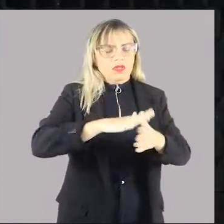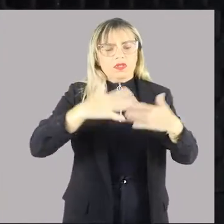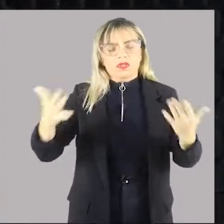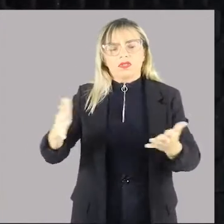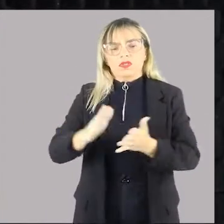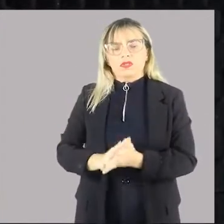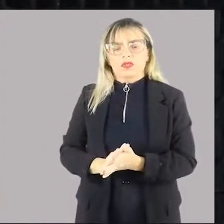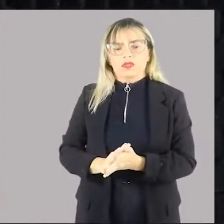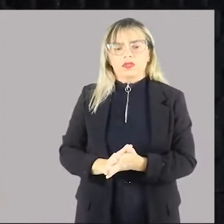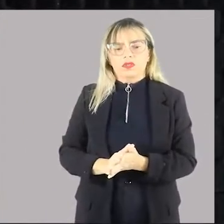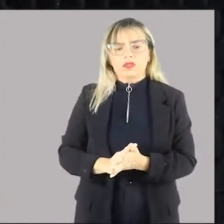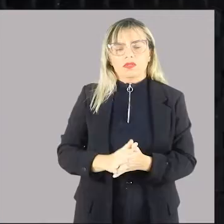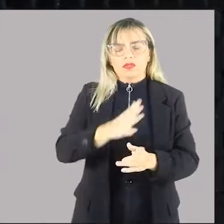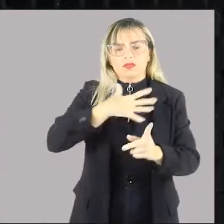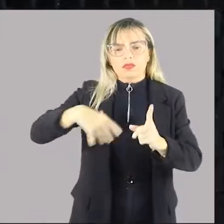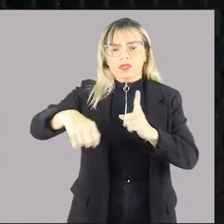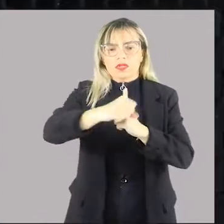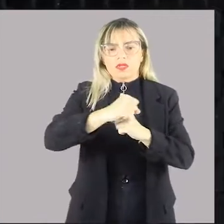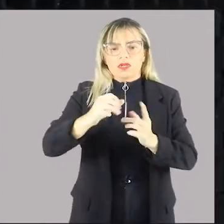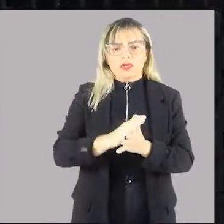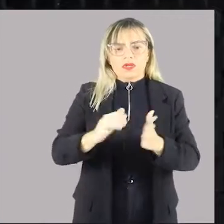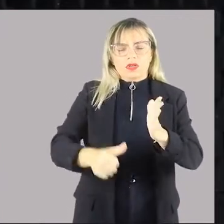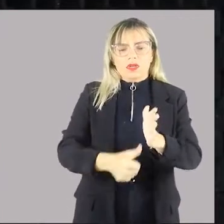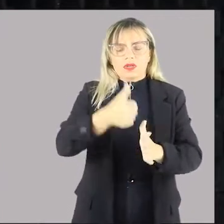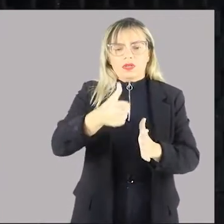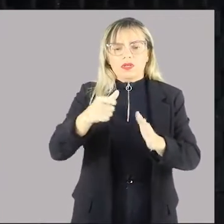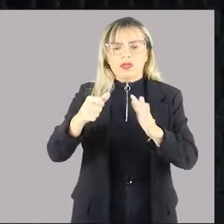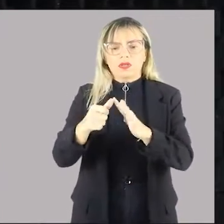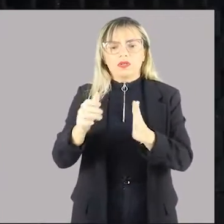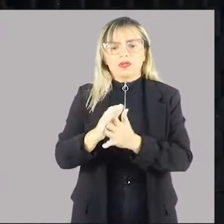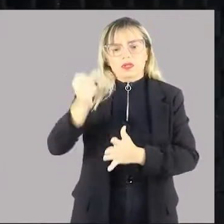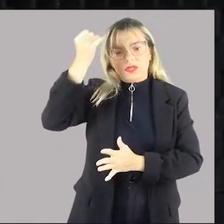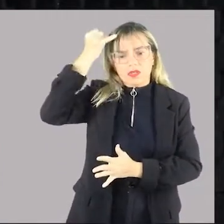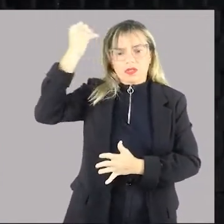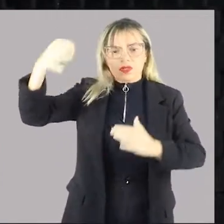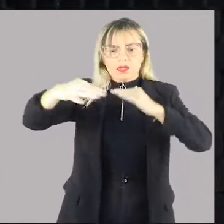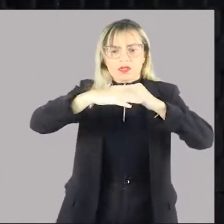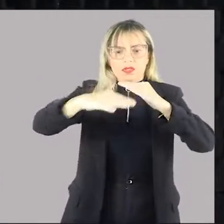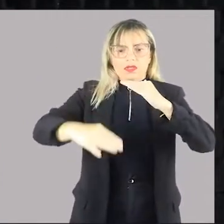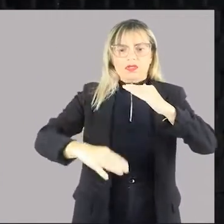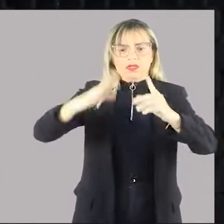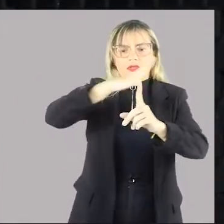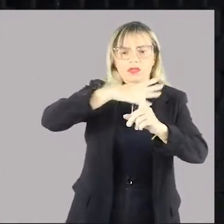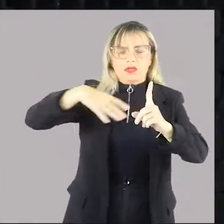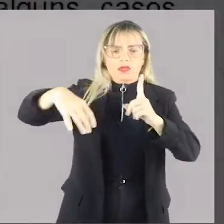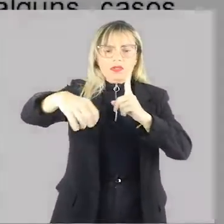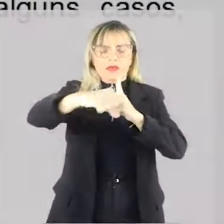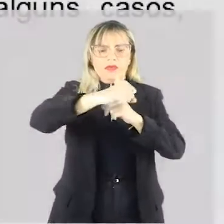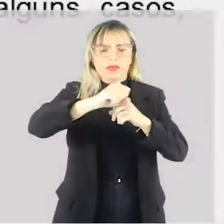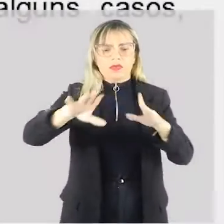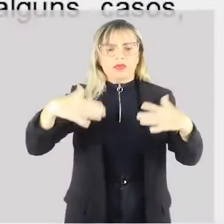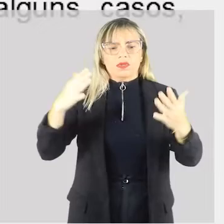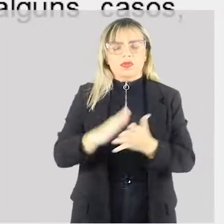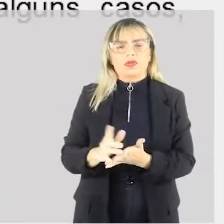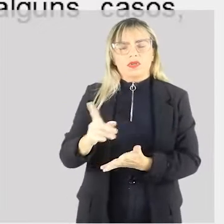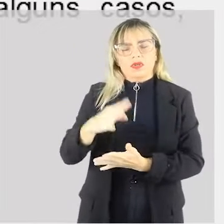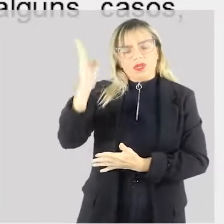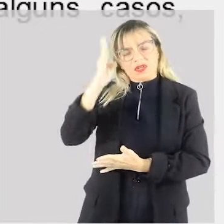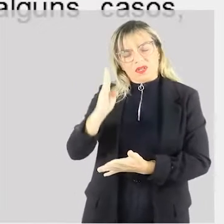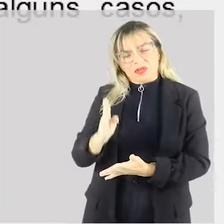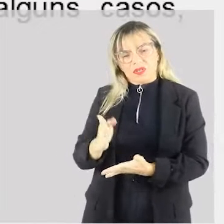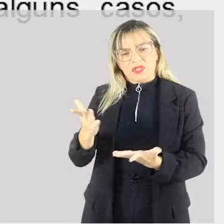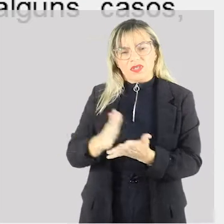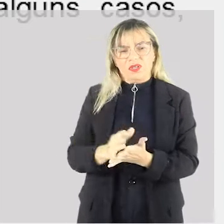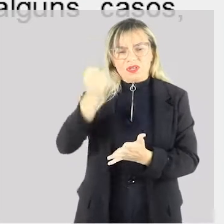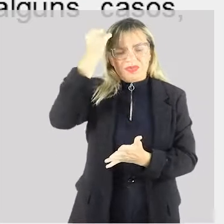E a primeira coisa que a gente observa é a ideia de desigualdade social. Não uma ideia de Brasil, mas uma